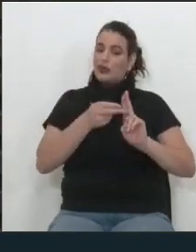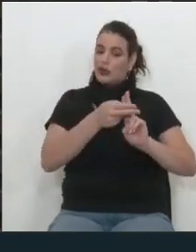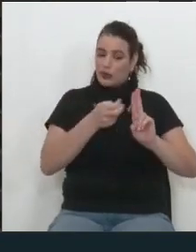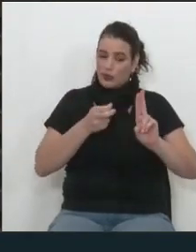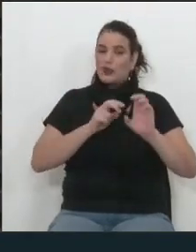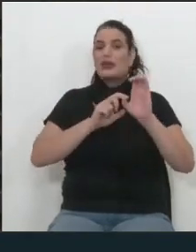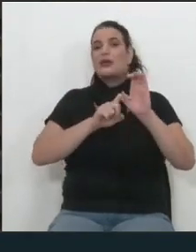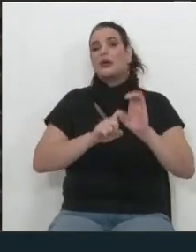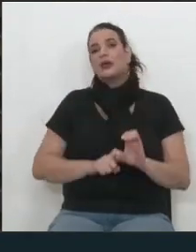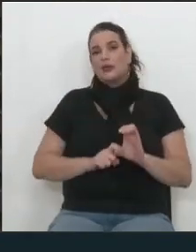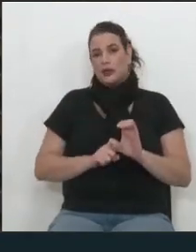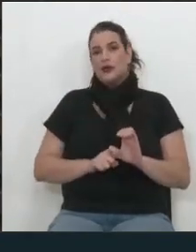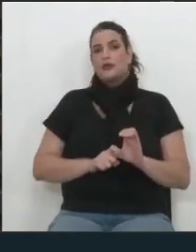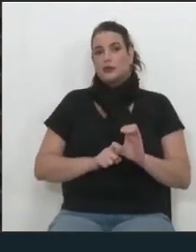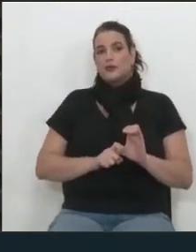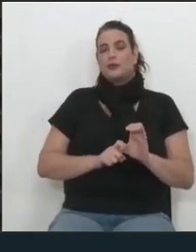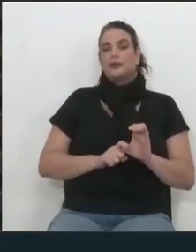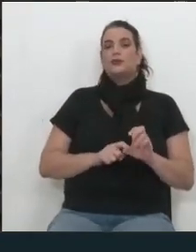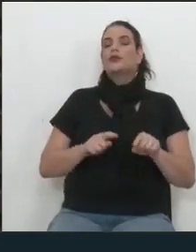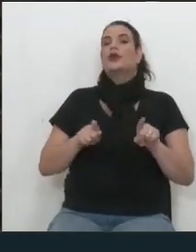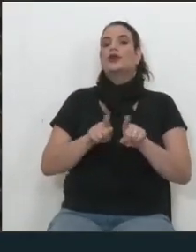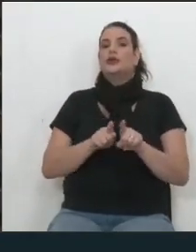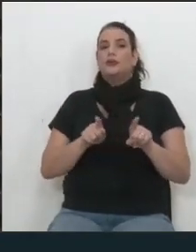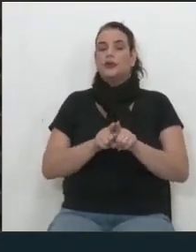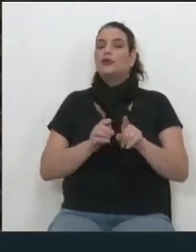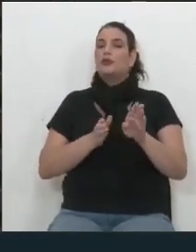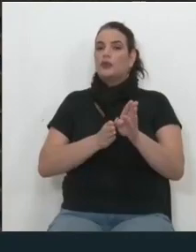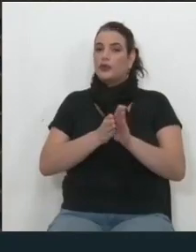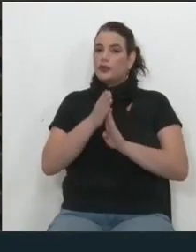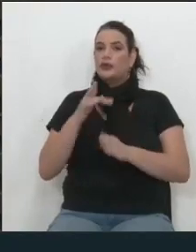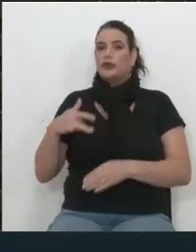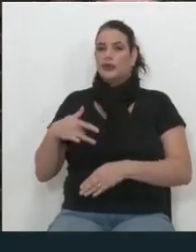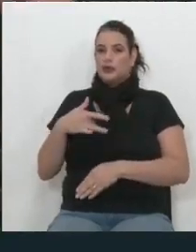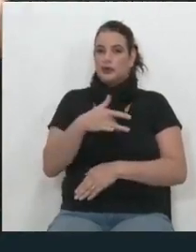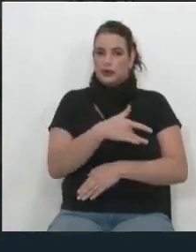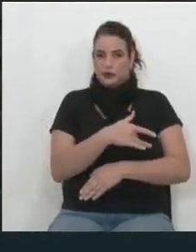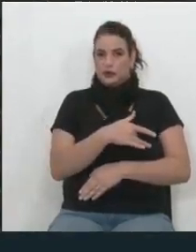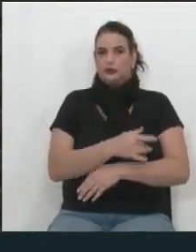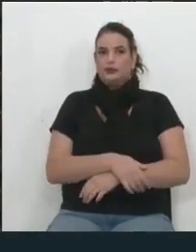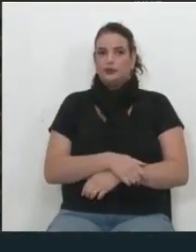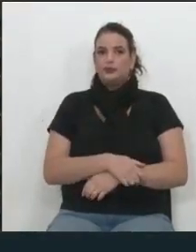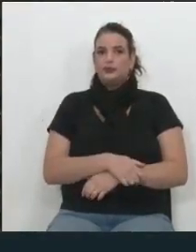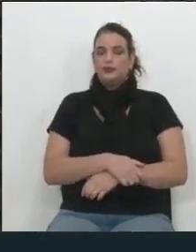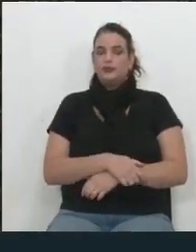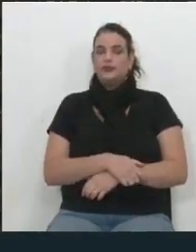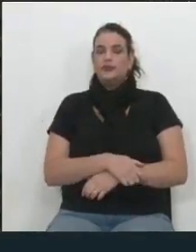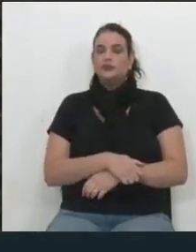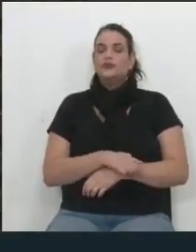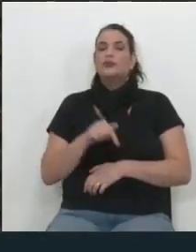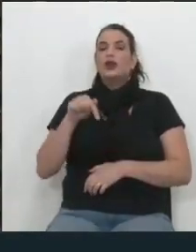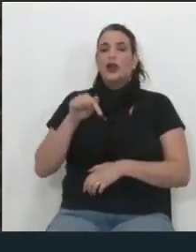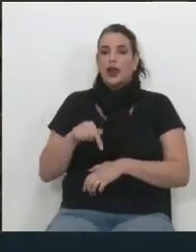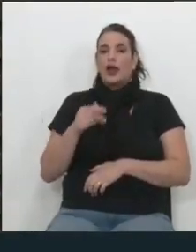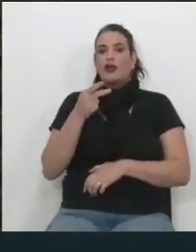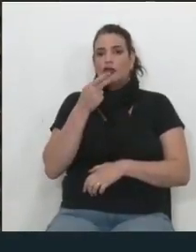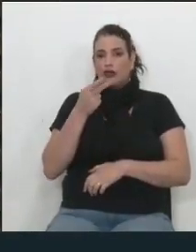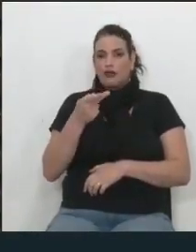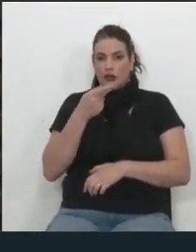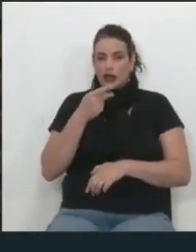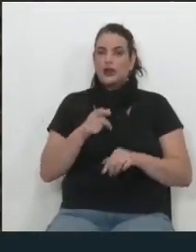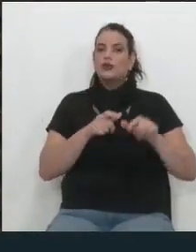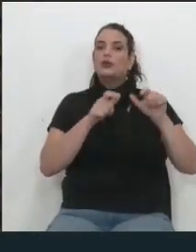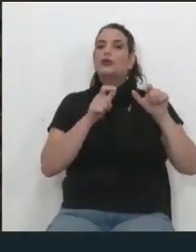e também como conselheiro da saúde. Eu vim falar aqui sobre o posto